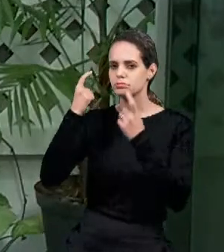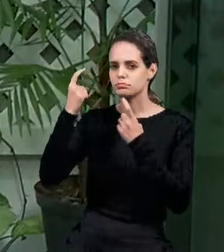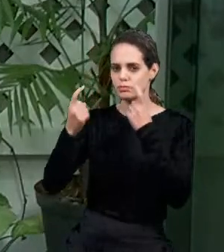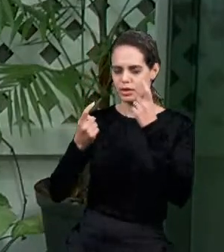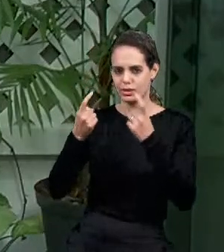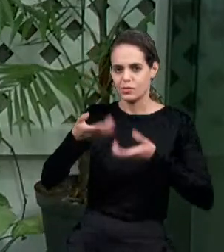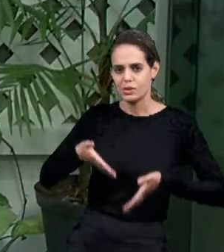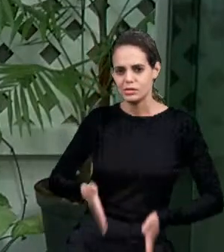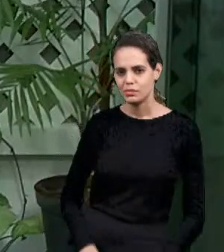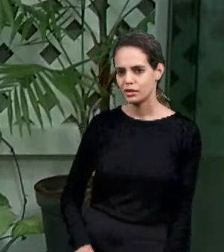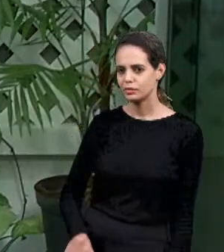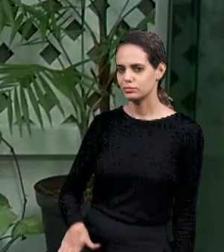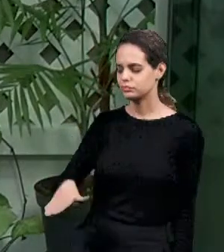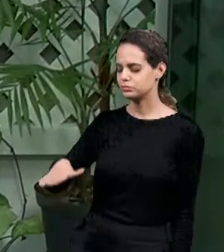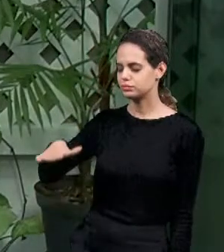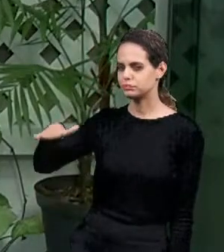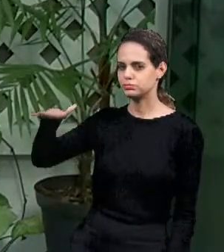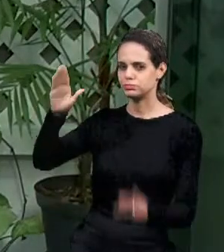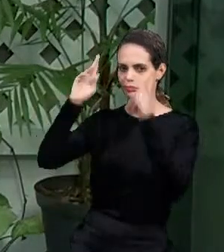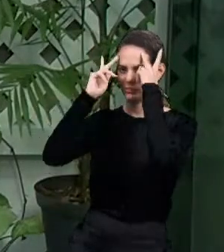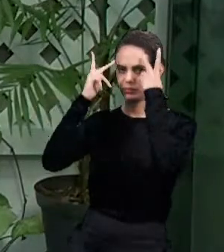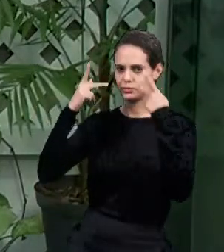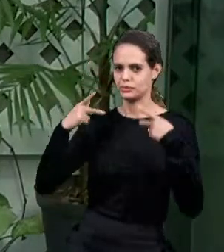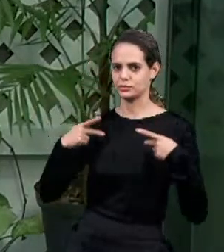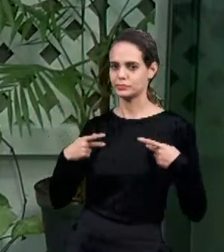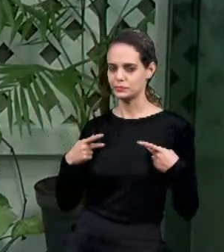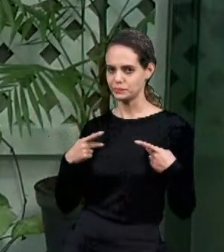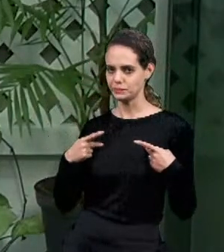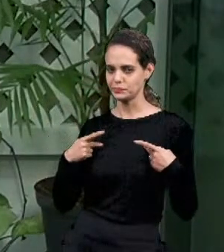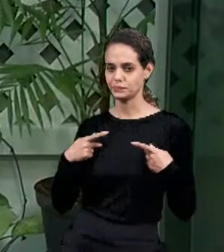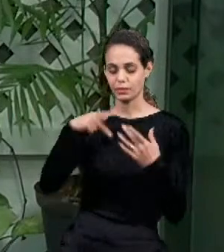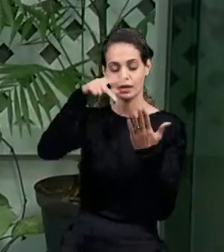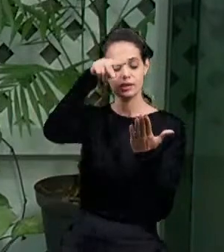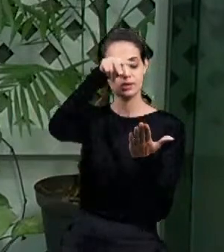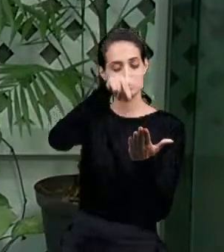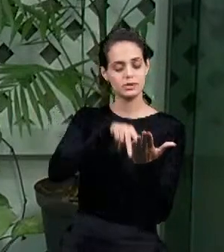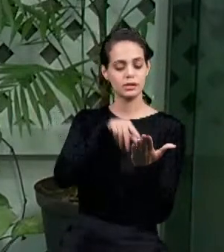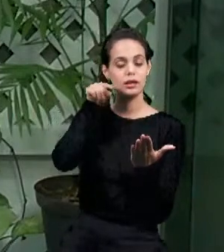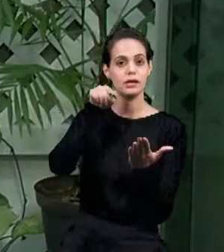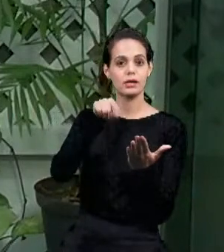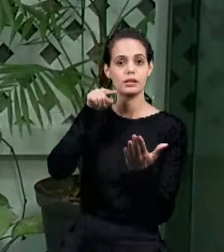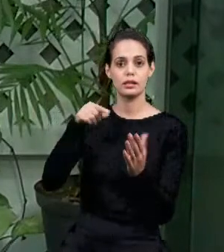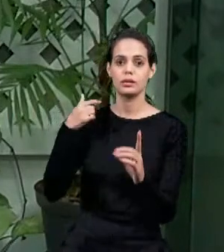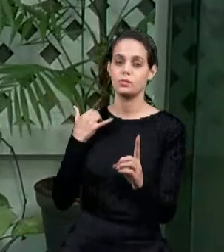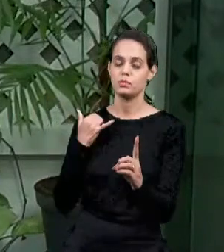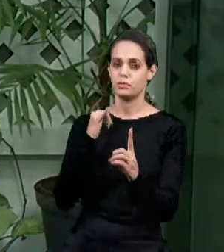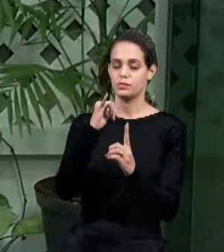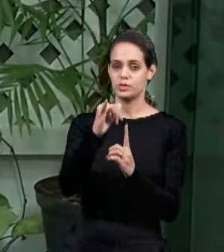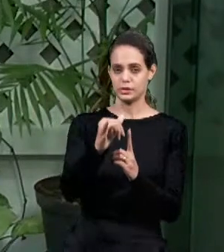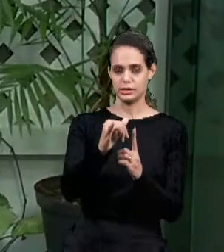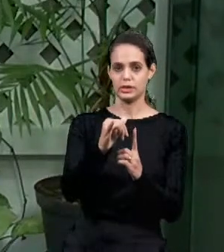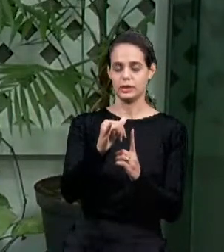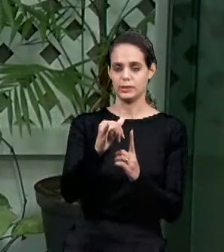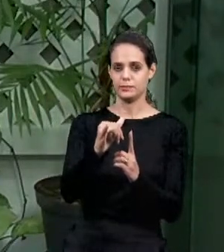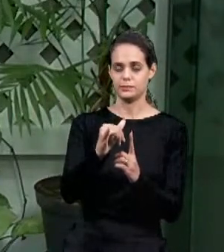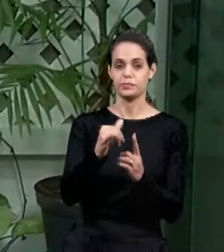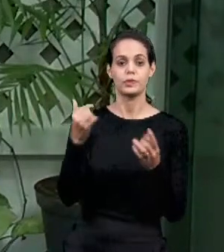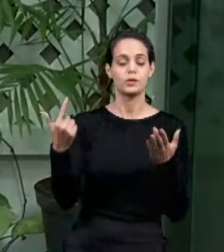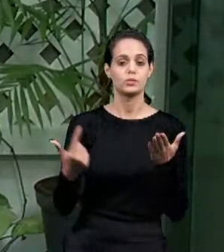do homem. Quando se lê uma profecia como essa que está no livro do profeta